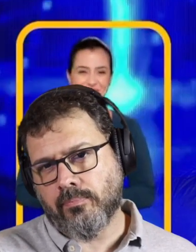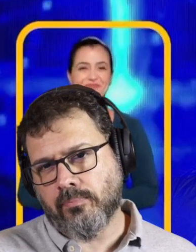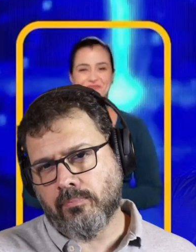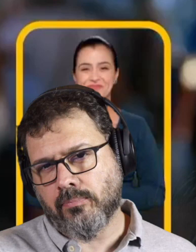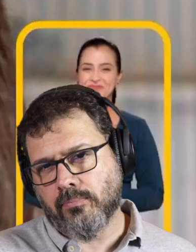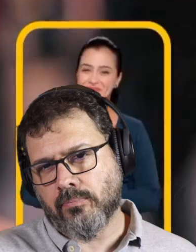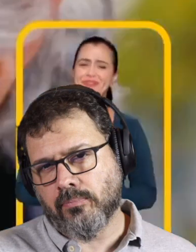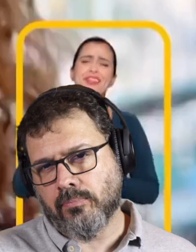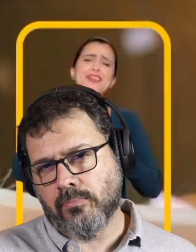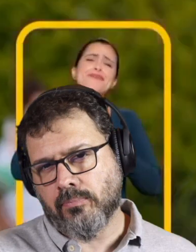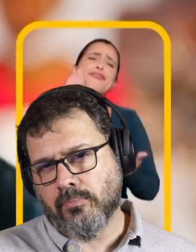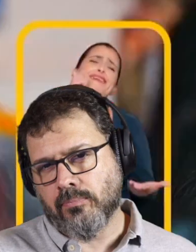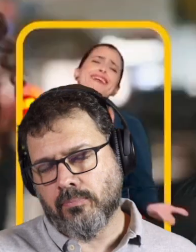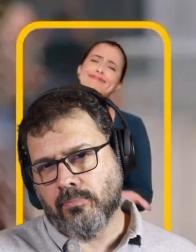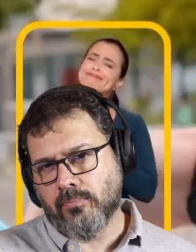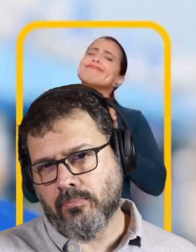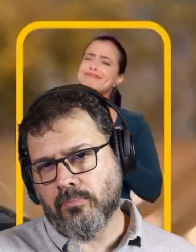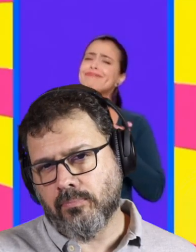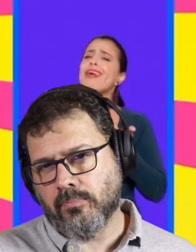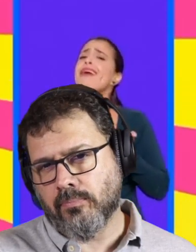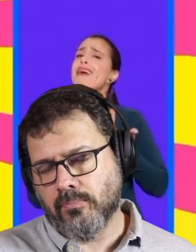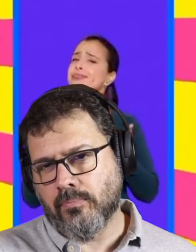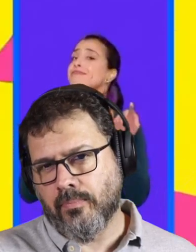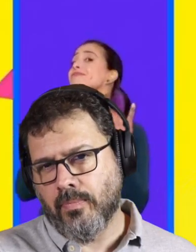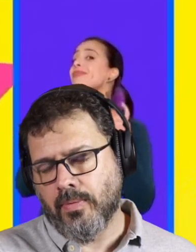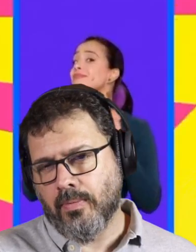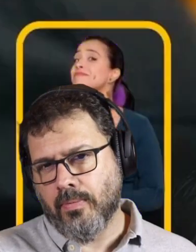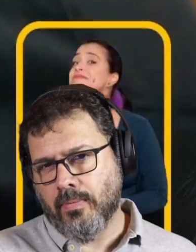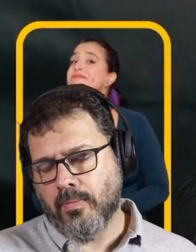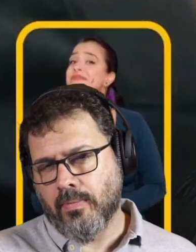de verdade. Vote na mulher.